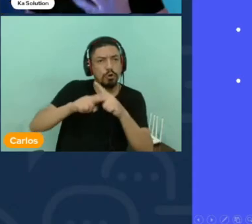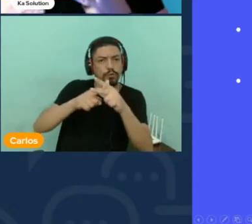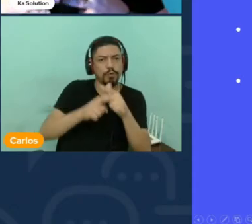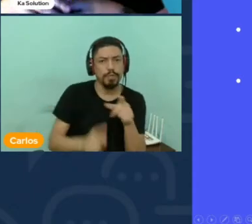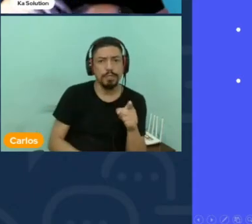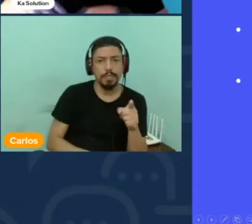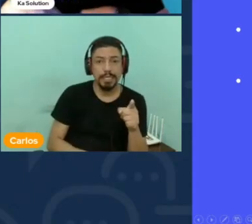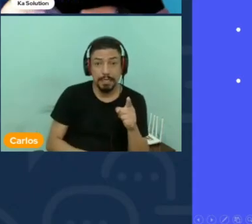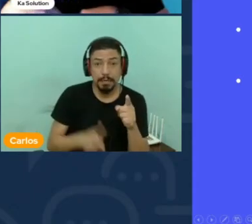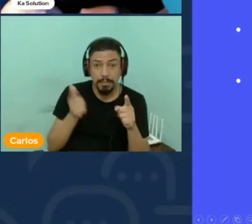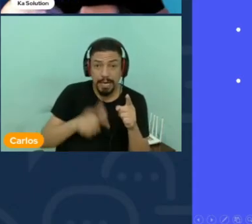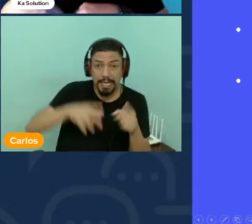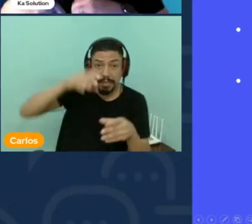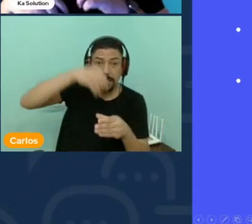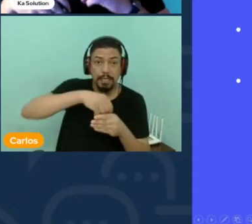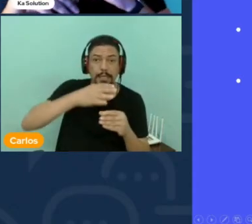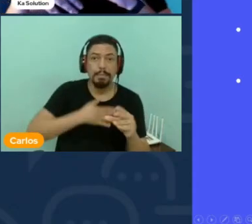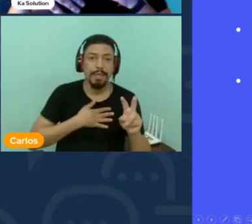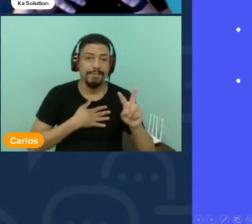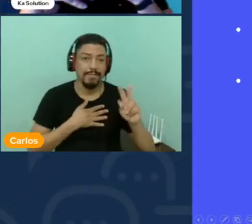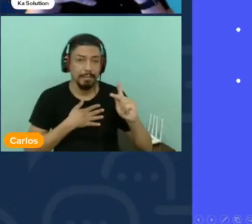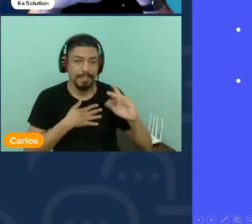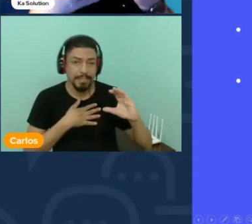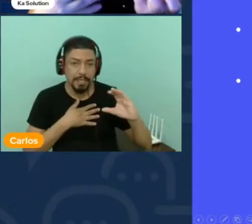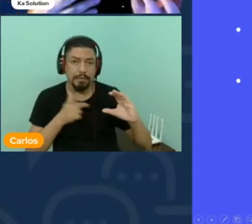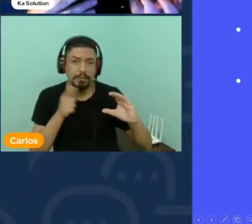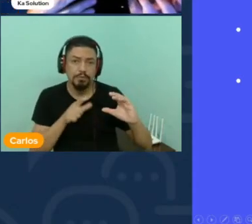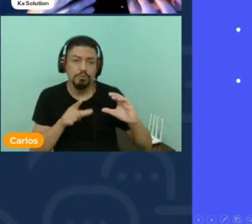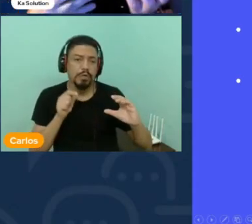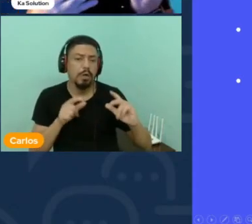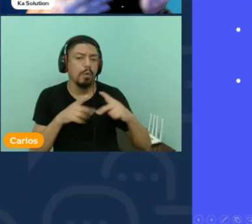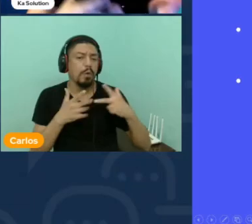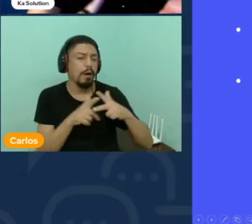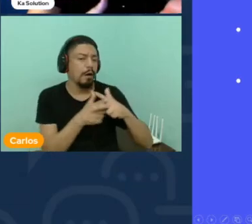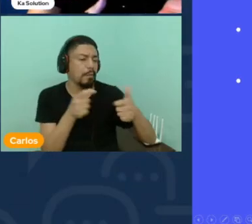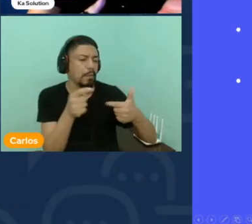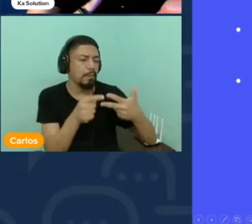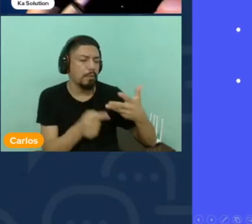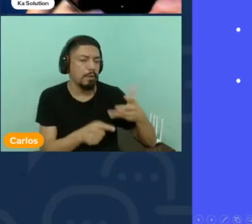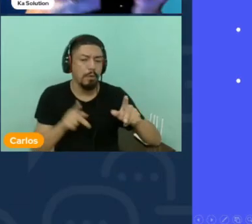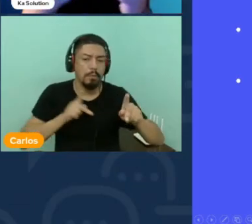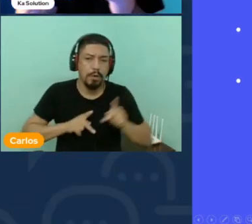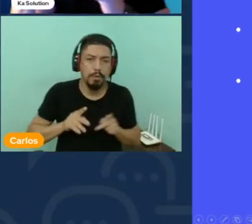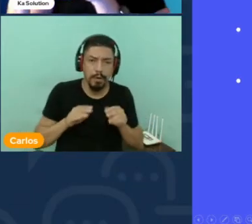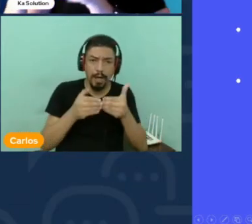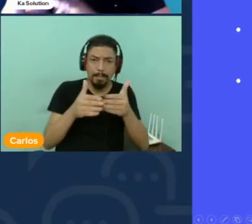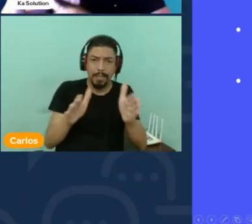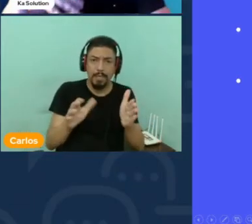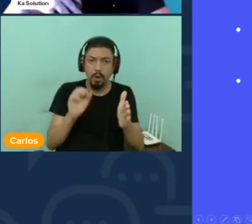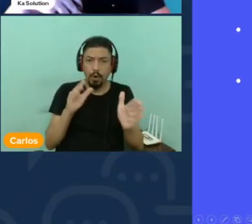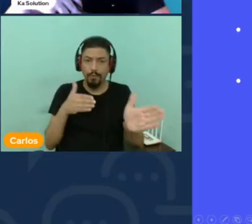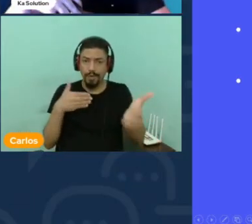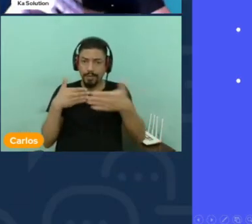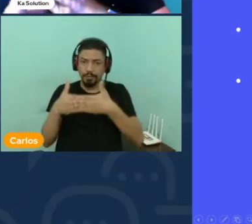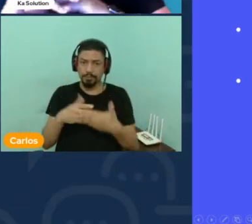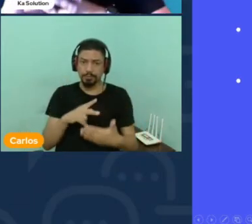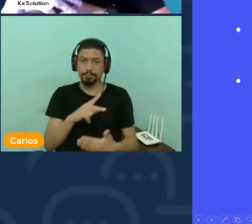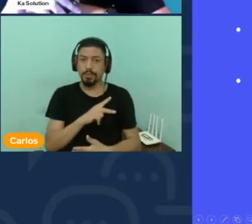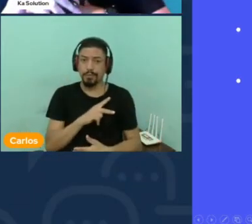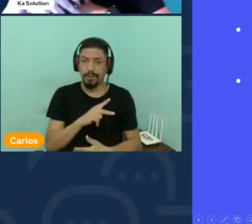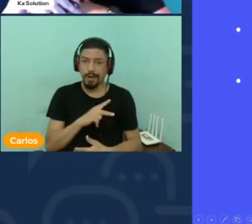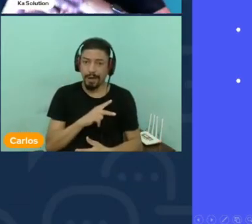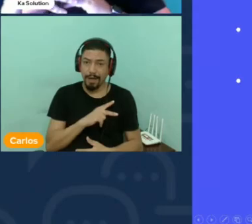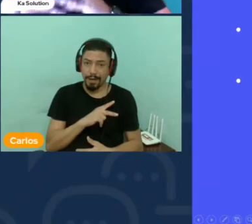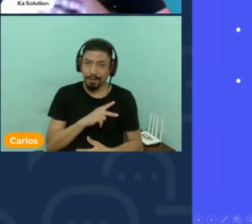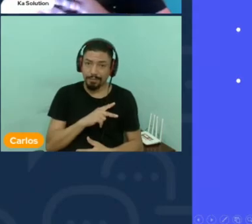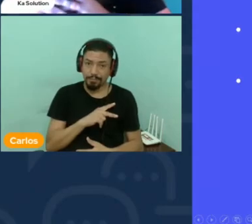posso, dentro da minha VPC, dizer quais recursos que podem ser públicos e quais recursos que podem ser ou que têm